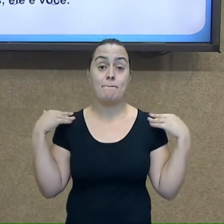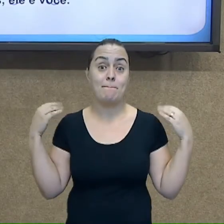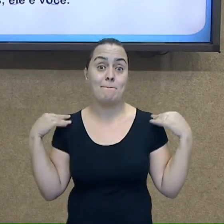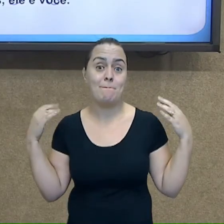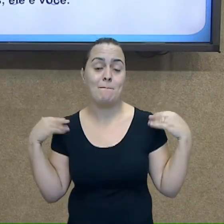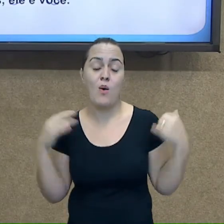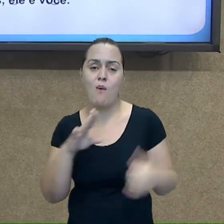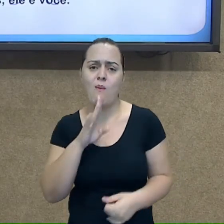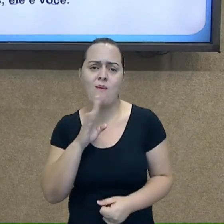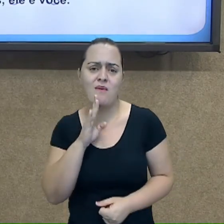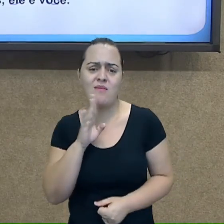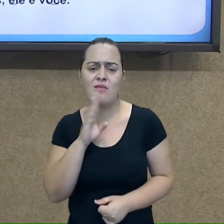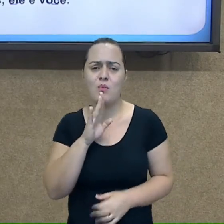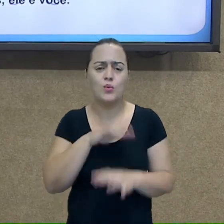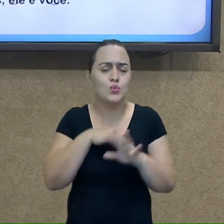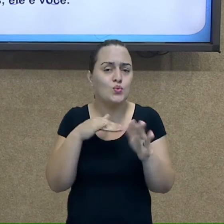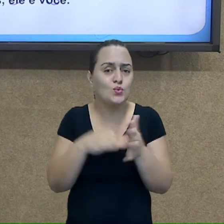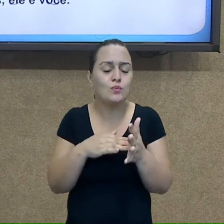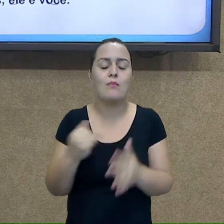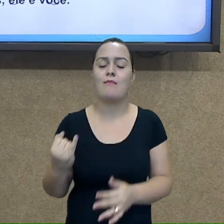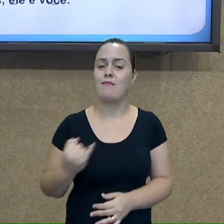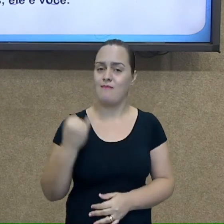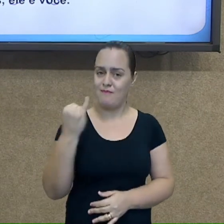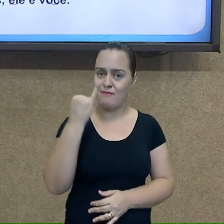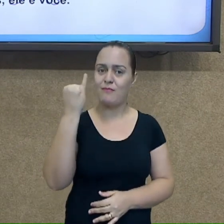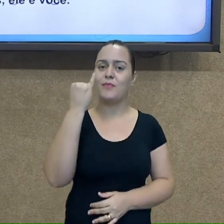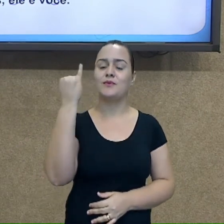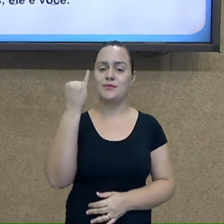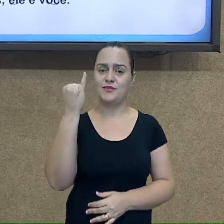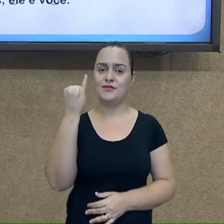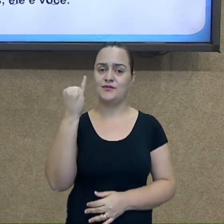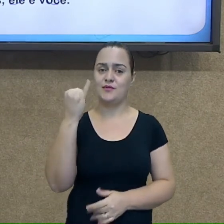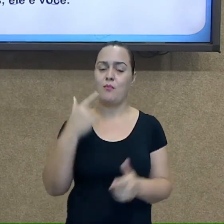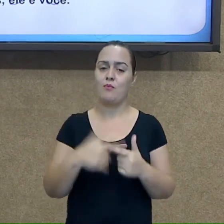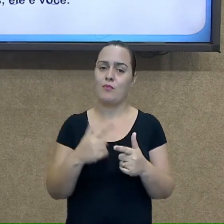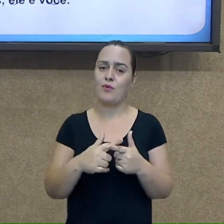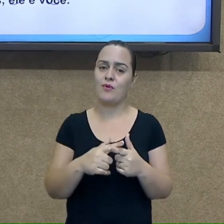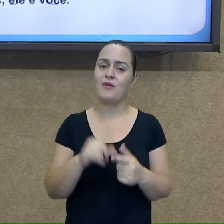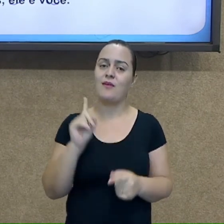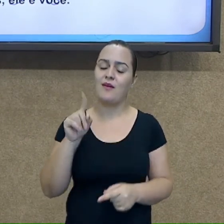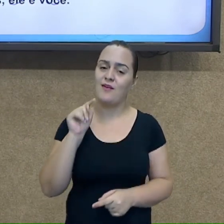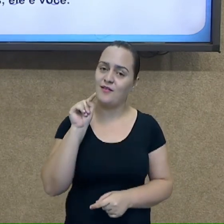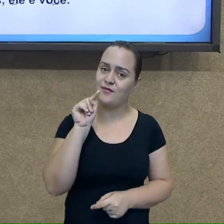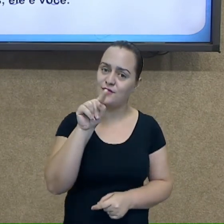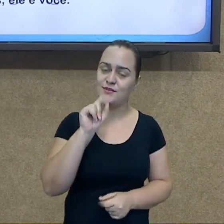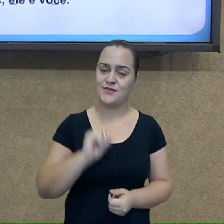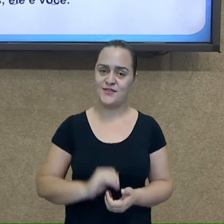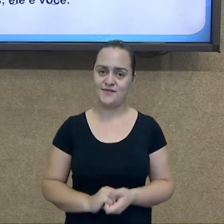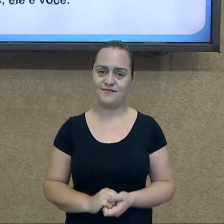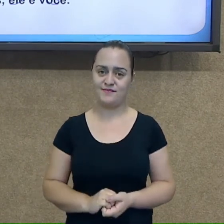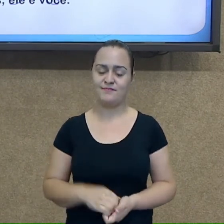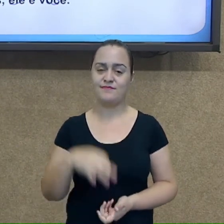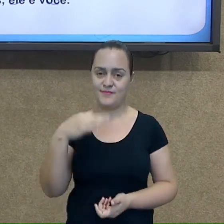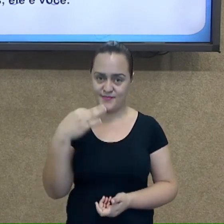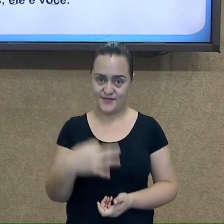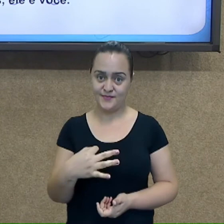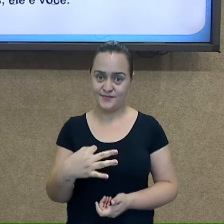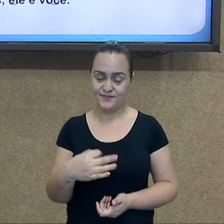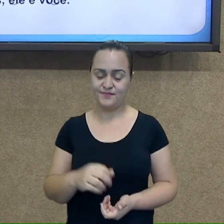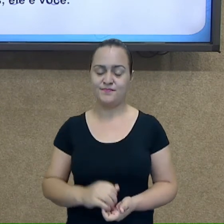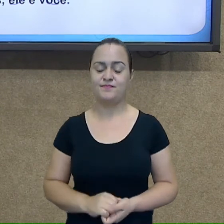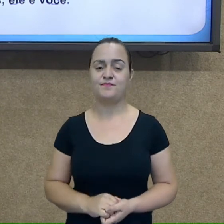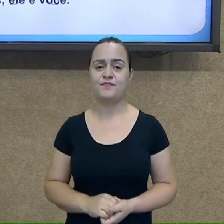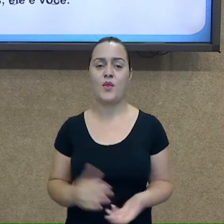seu organismo. Afinal de contas, ele é você, tá certo? Então,